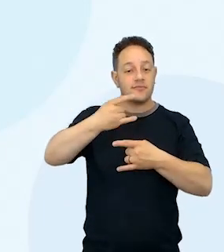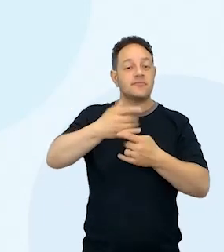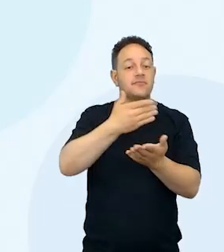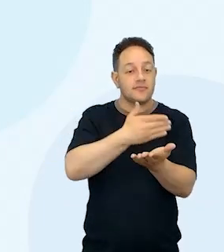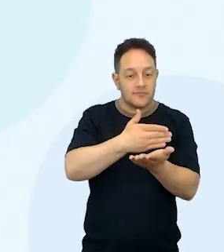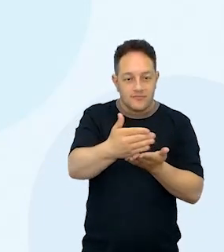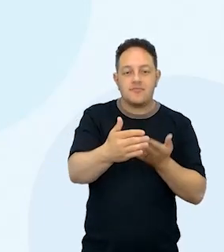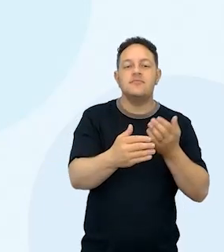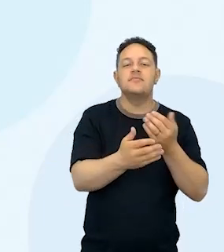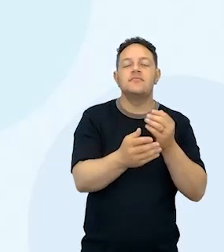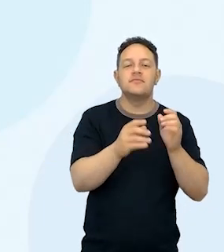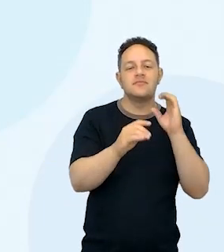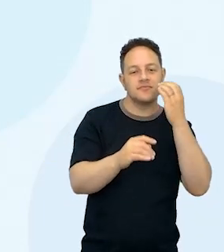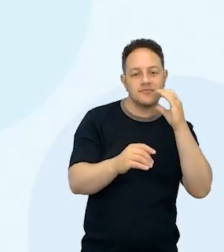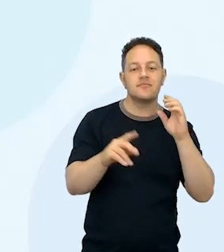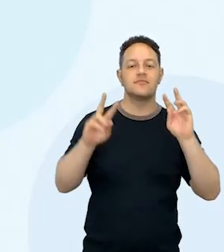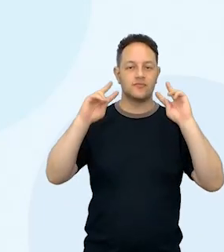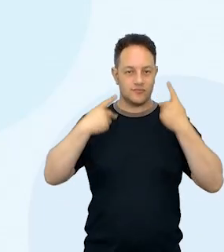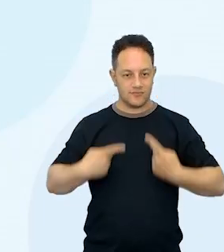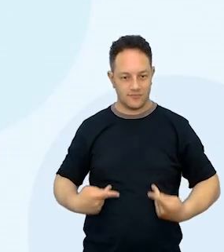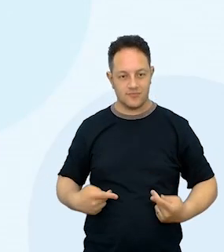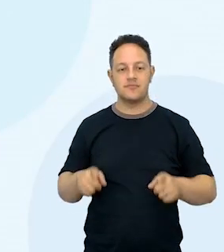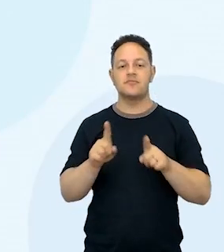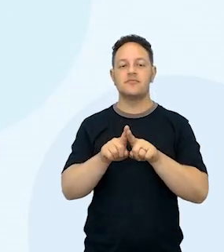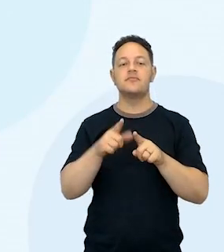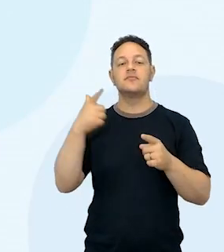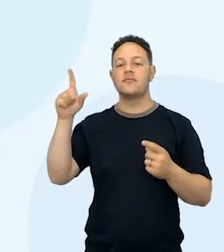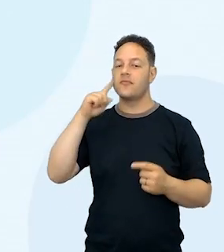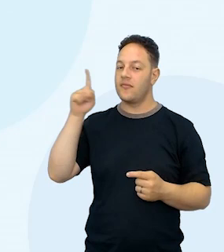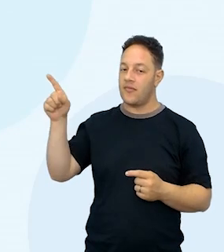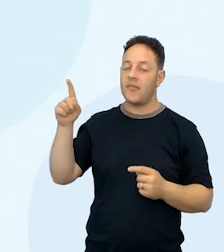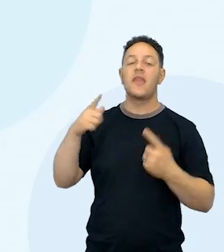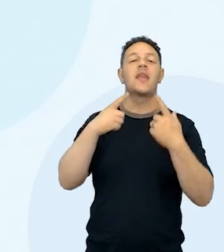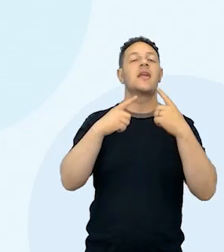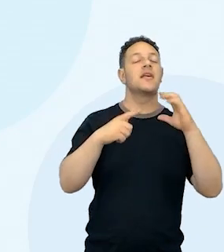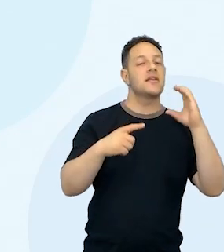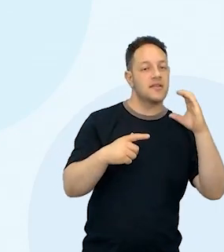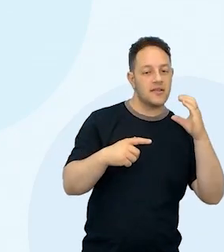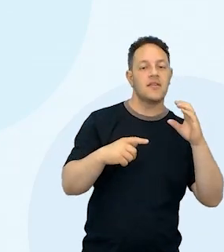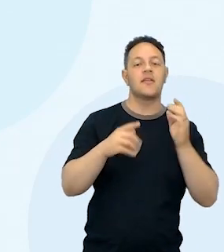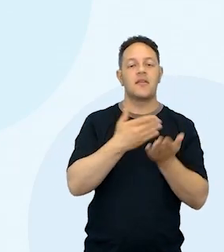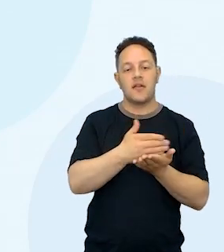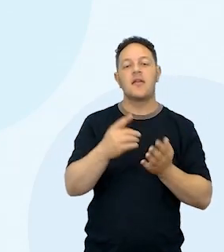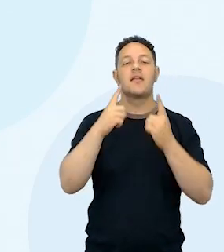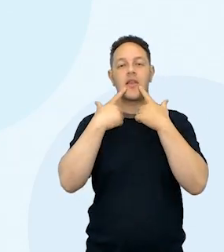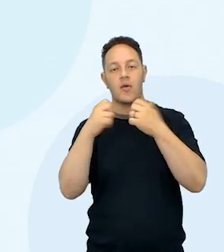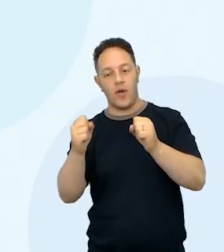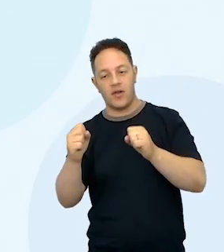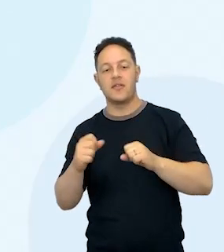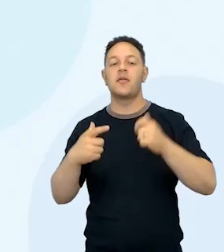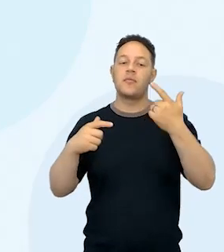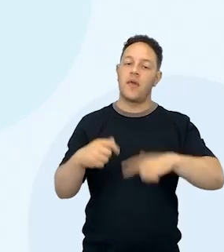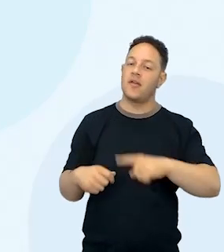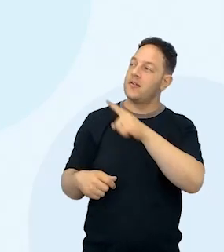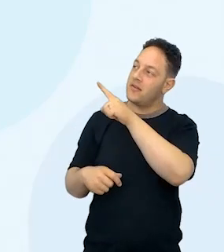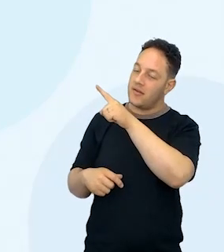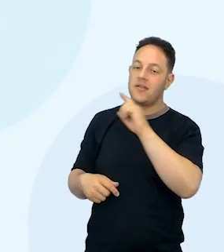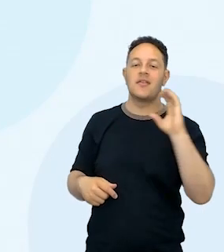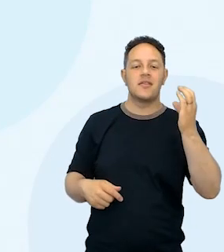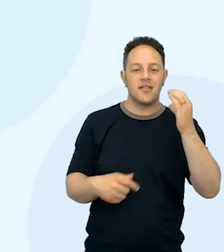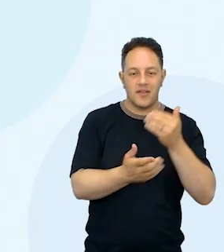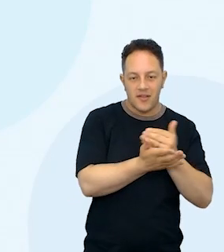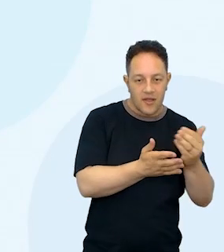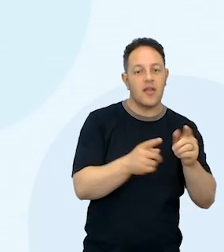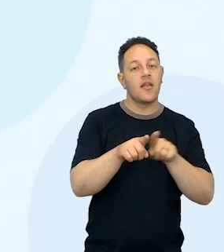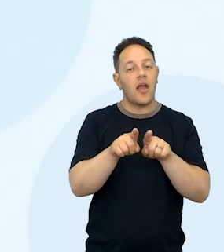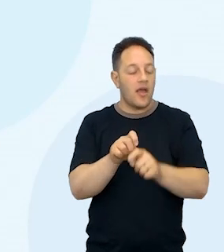pré-iniciação científica em ciências humanas, pré-iniciação científica e linguagens, pré-iniciação científica